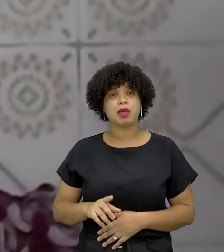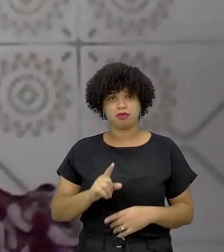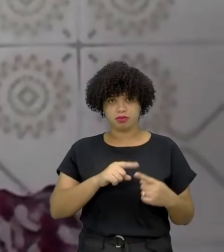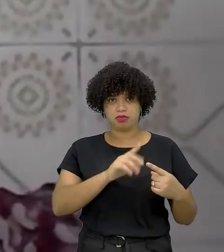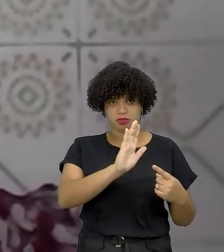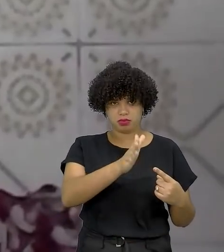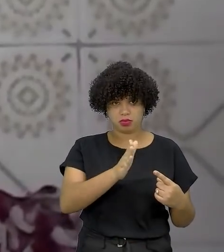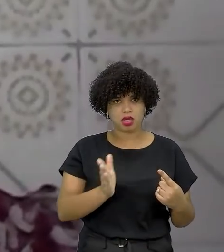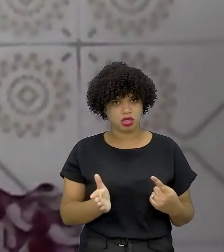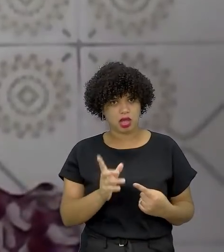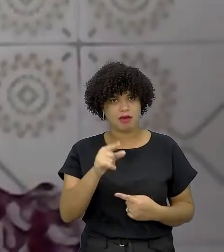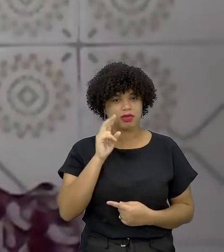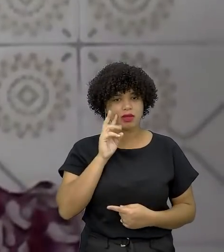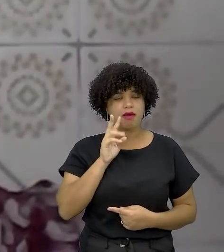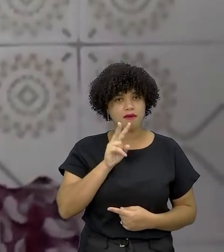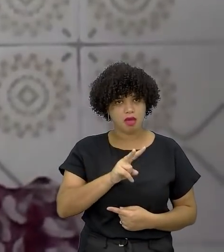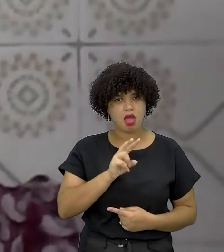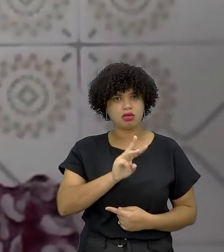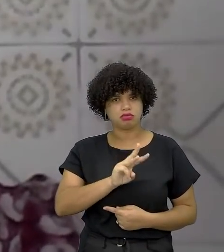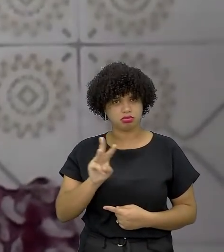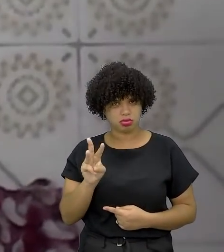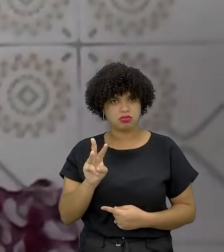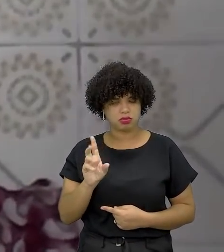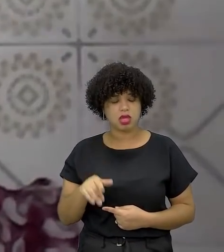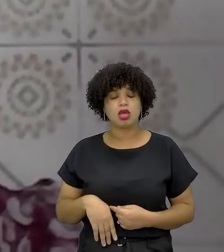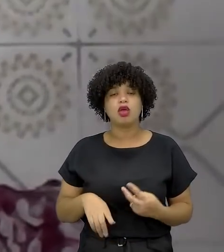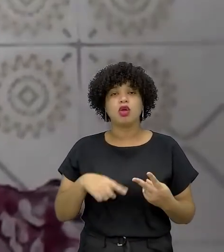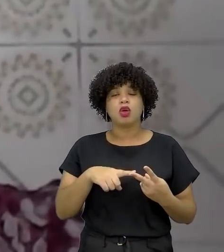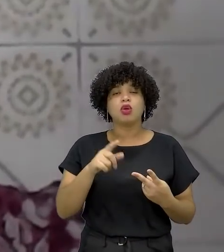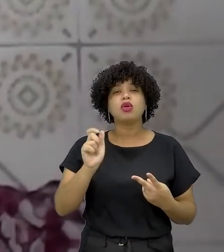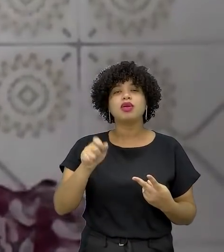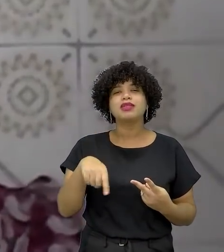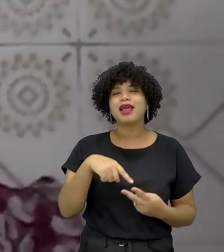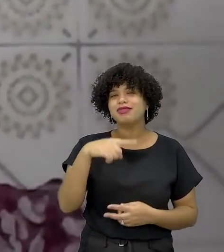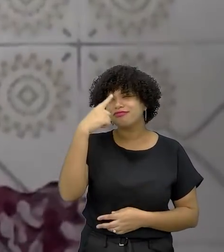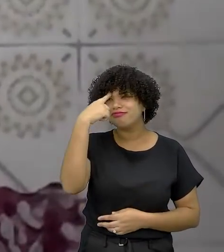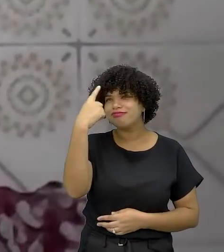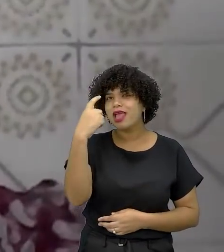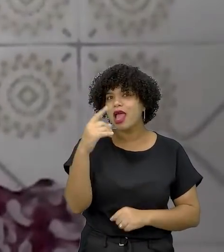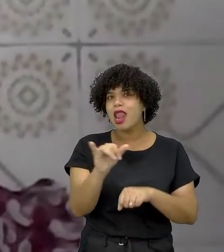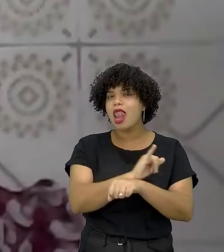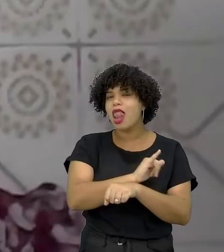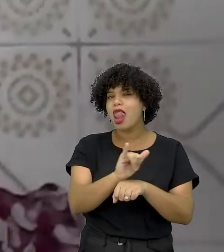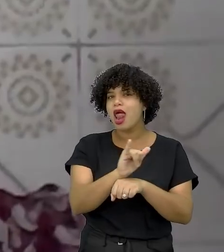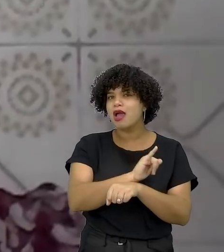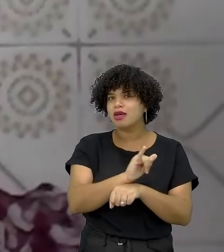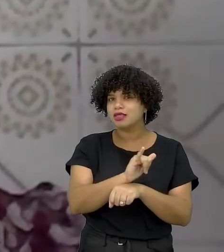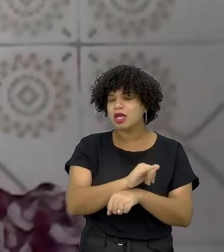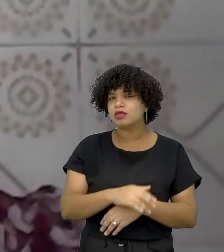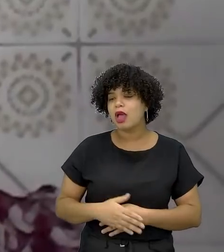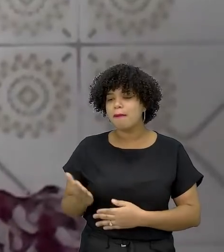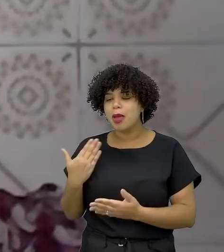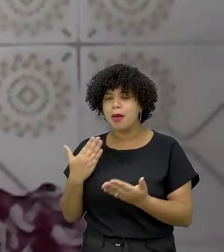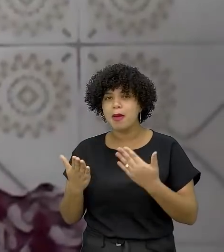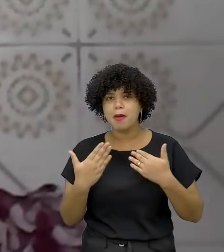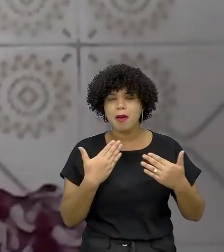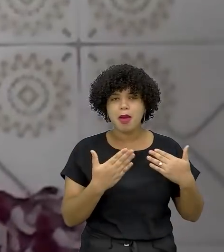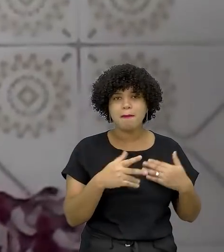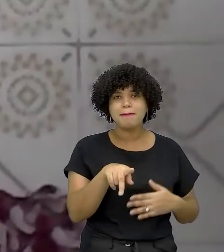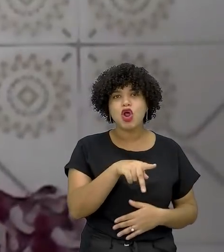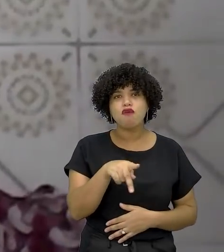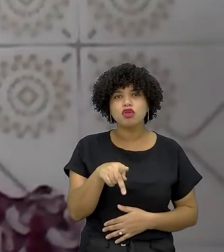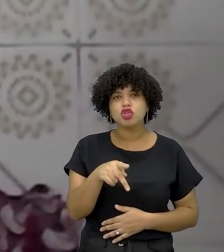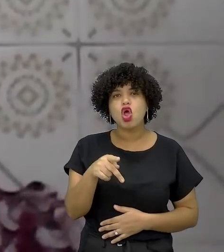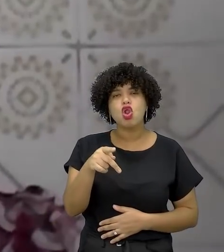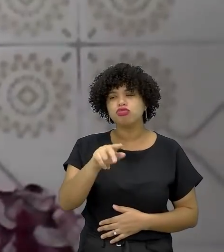aqui ele fala, professores da mesma área de conhecimento, a gente senta com os nossos pares de matemática, a gente